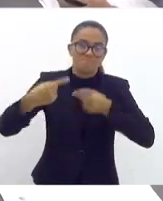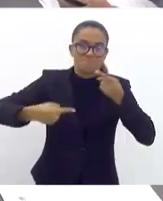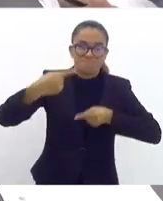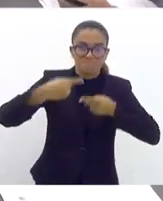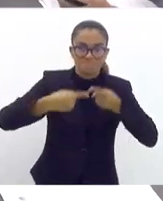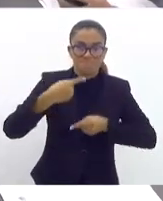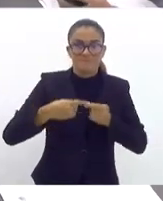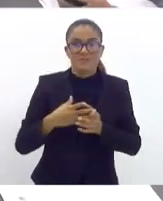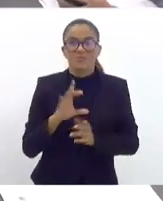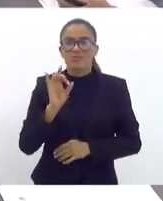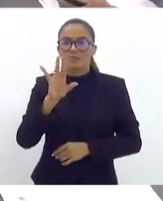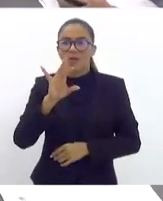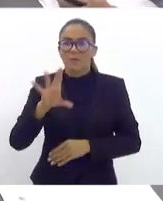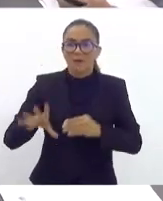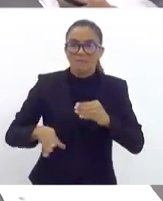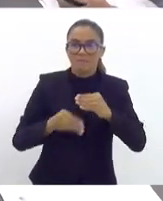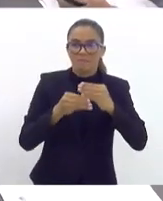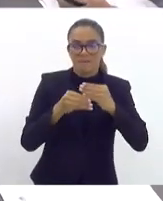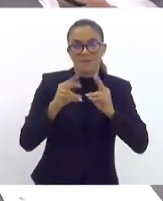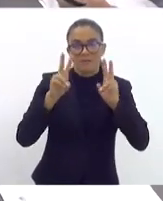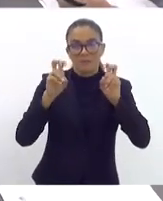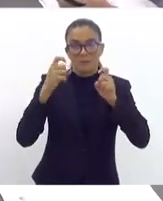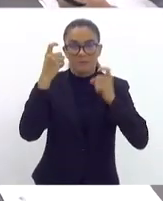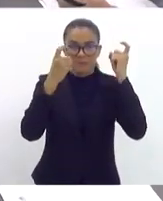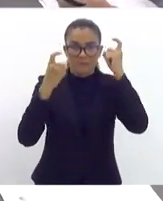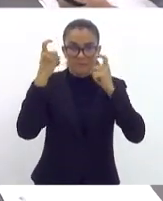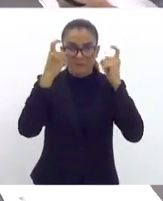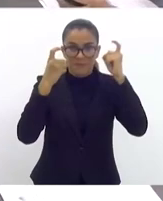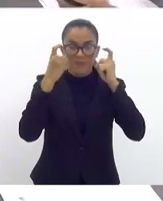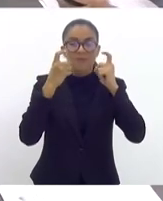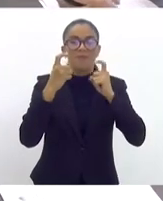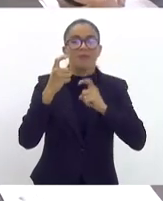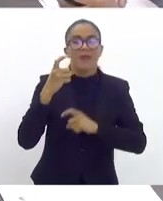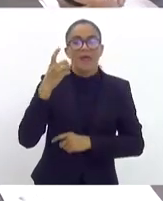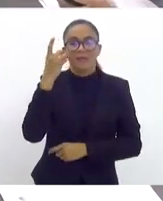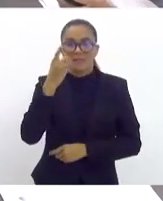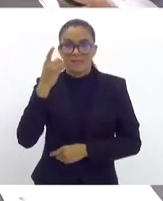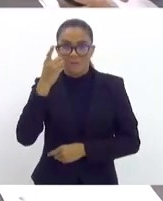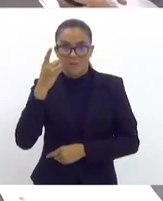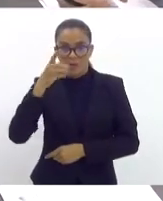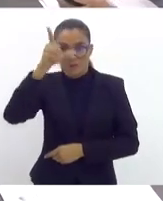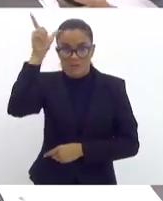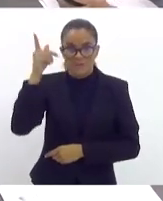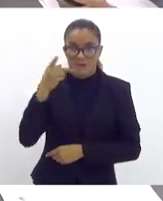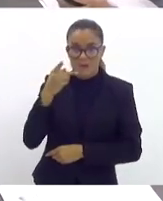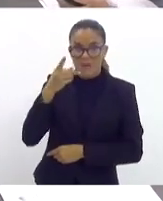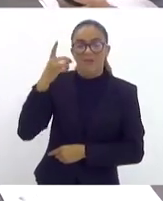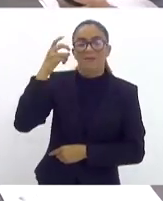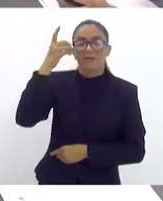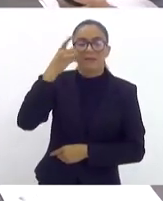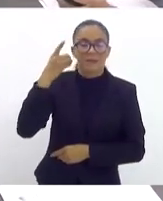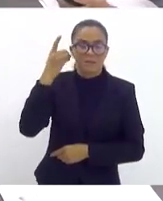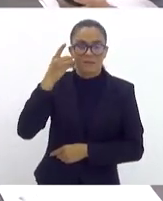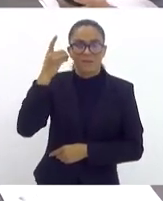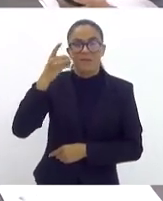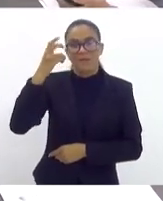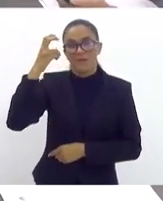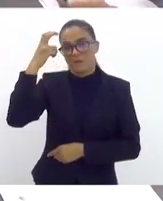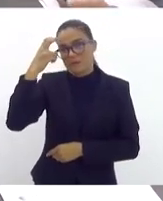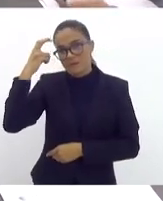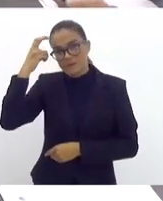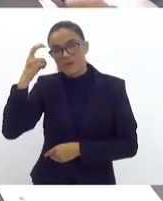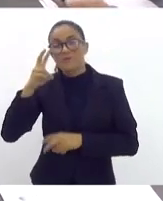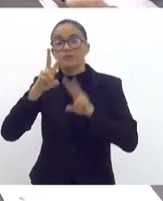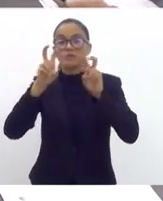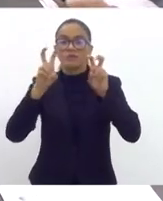registrar a preocupação colocada pelo Deputado Luiz Paulo Deputado Verônica dizem que eu concordo com a deputado Verônica nessa coisa do cuidado